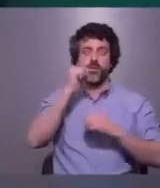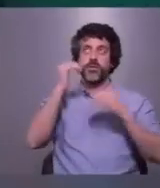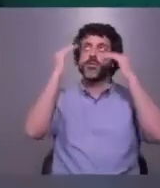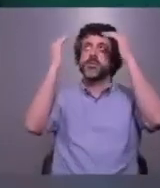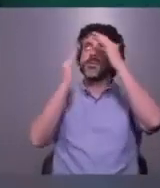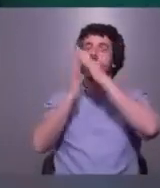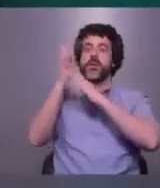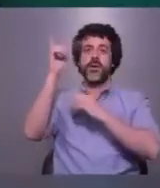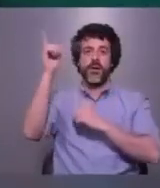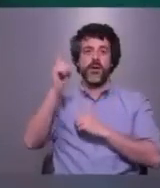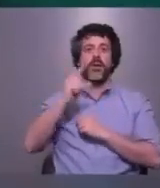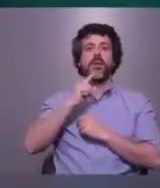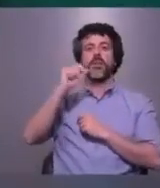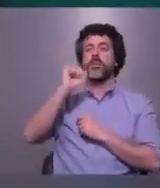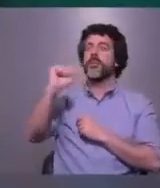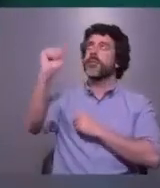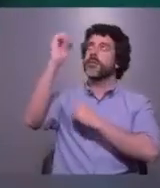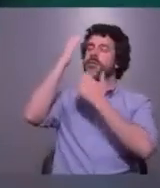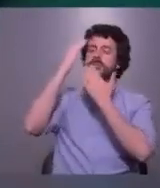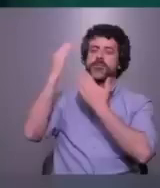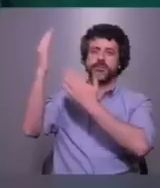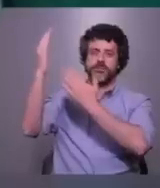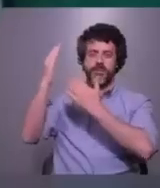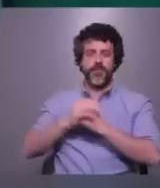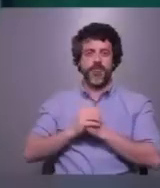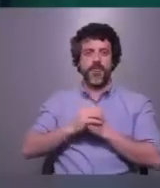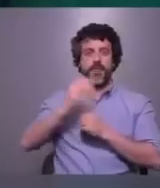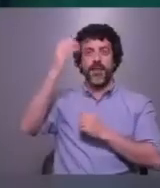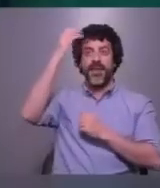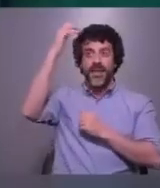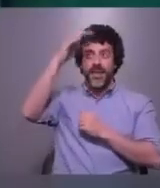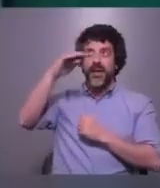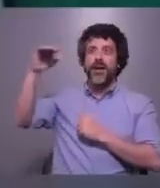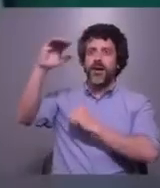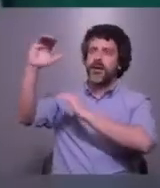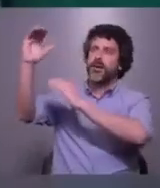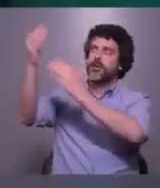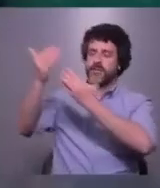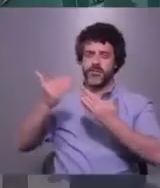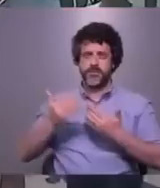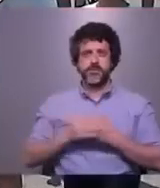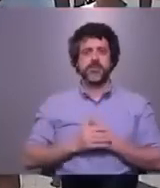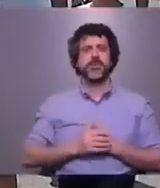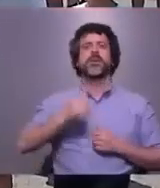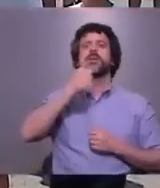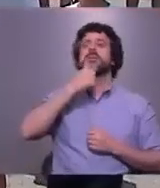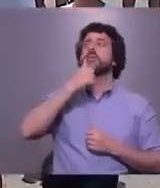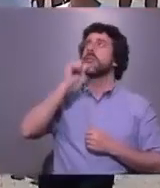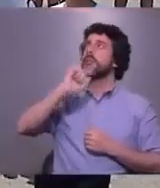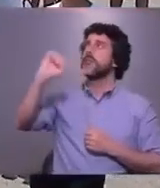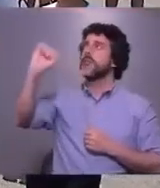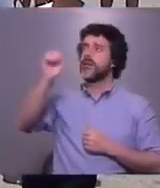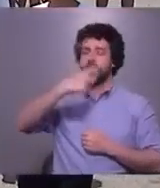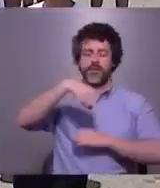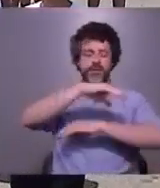nos céus, santificado seja o vosso nome, venha a nós o vosso reino, seja feita